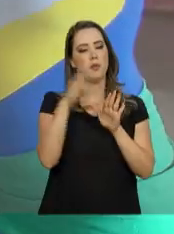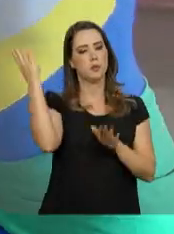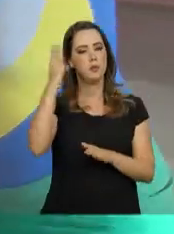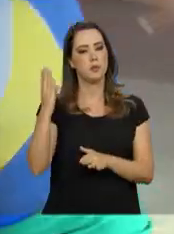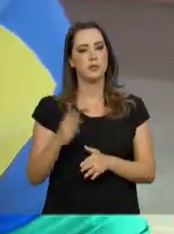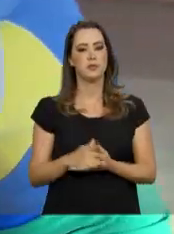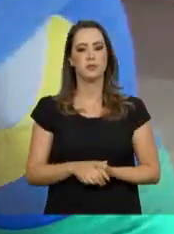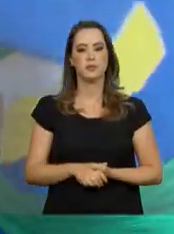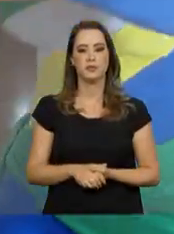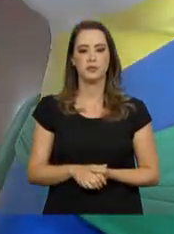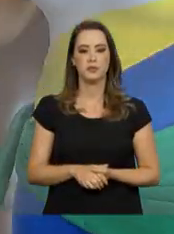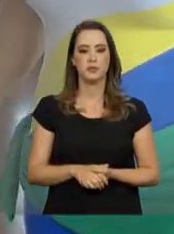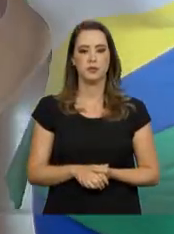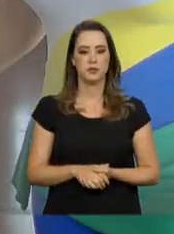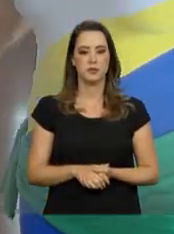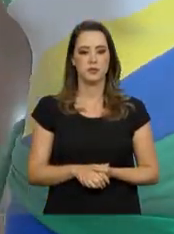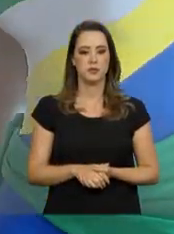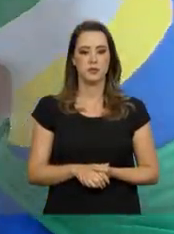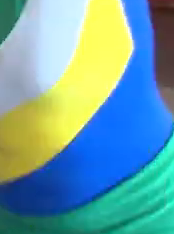brasileira.